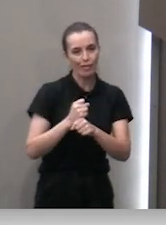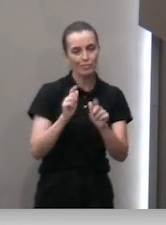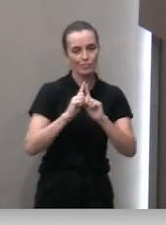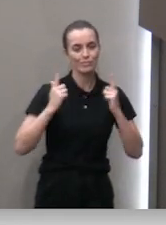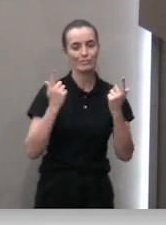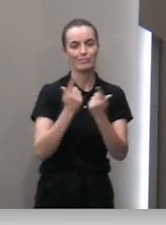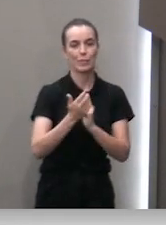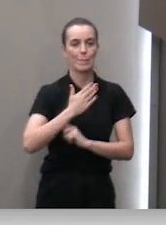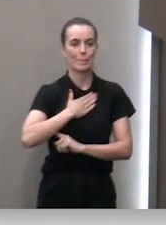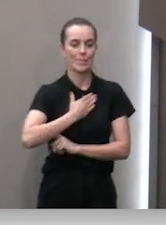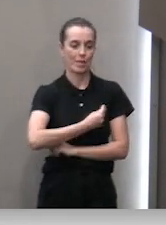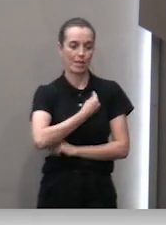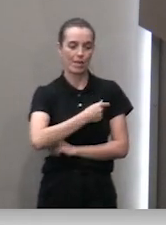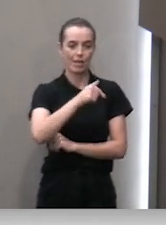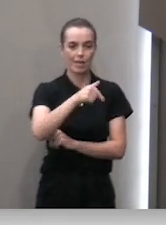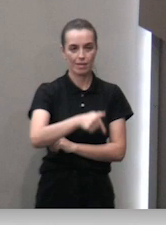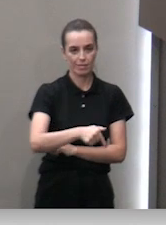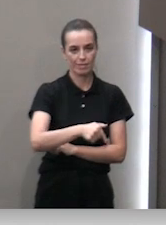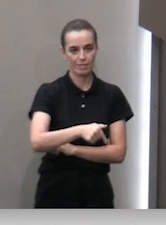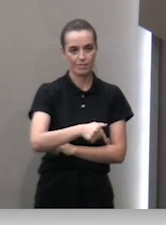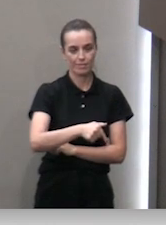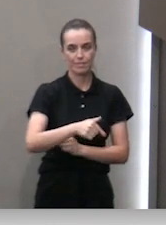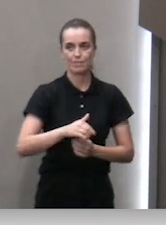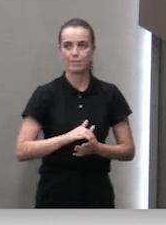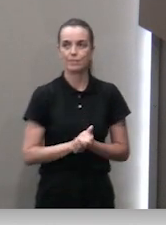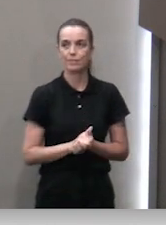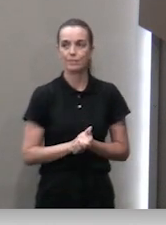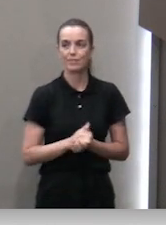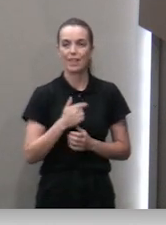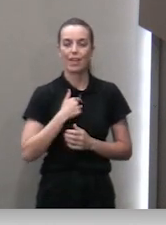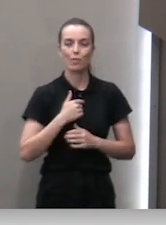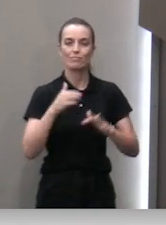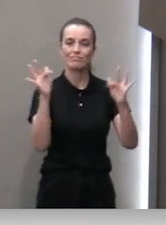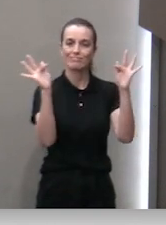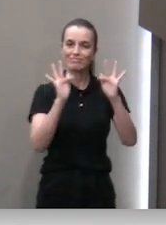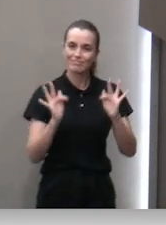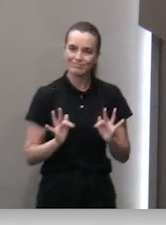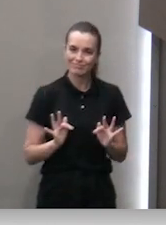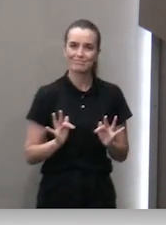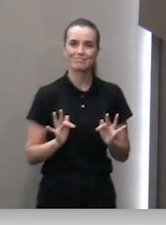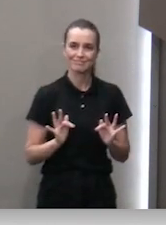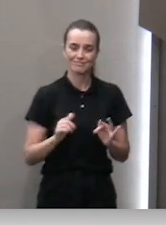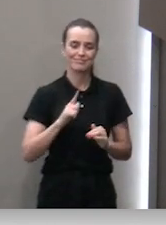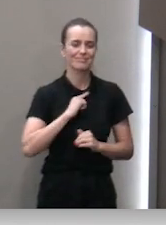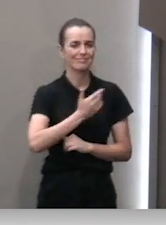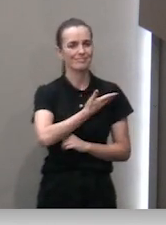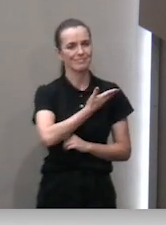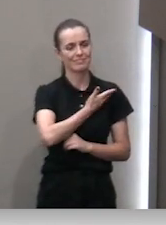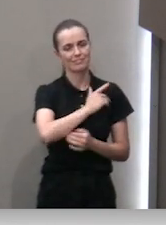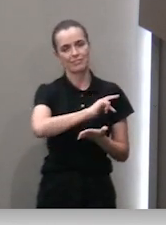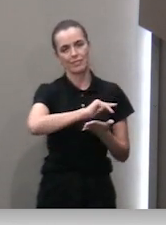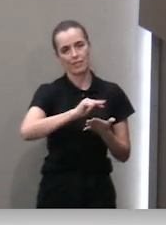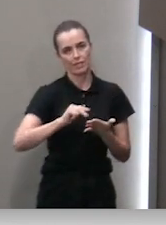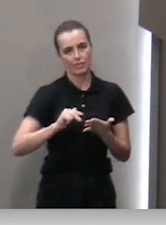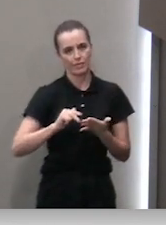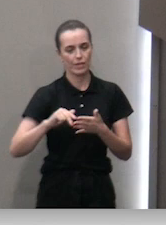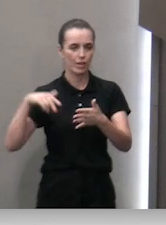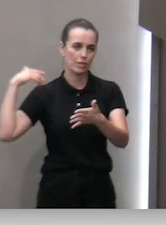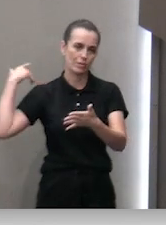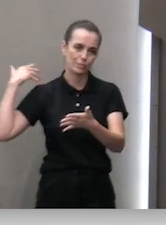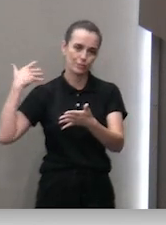nessa casa. Eu fico muito feliz, tenho muitos amigos que ao longo da sua